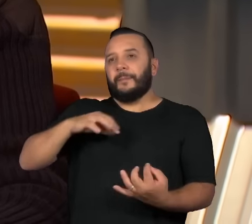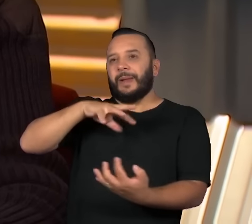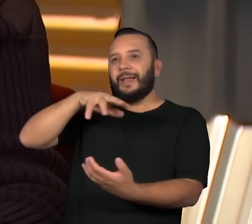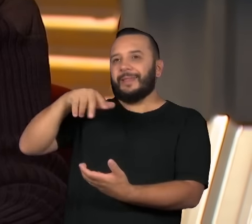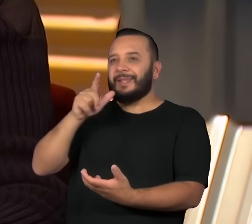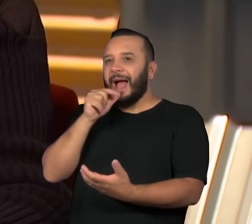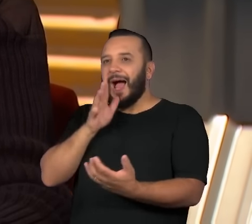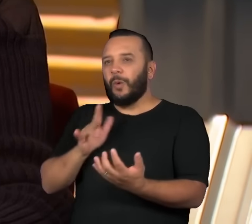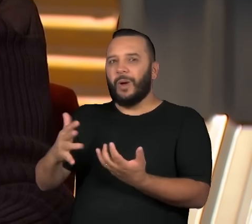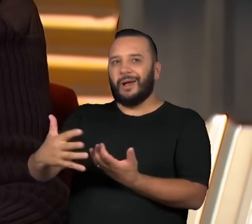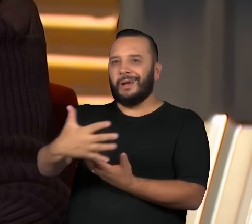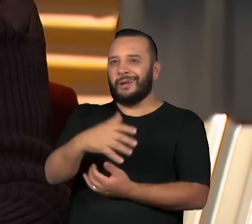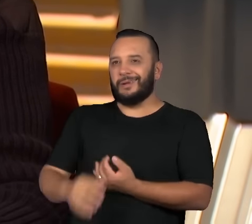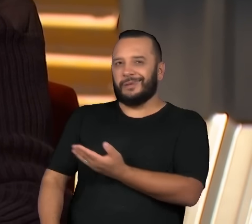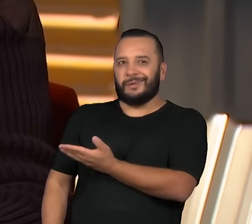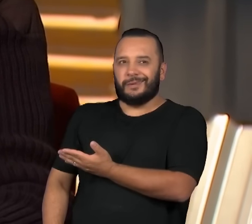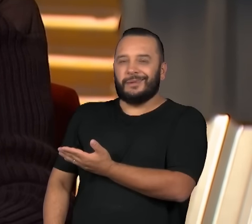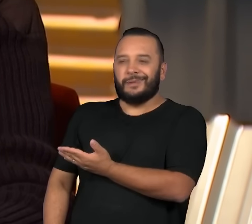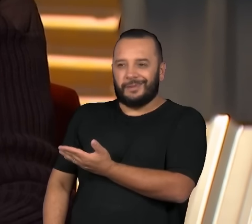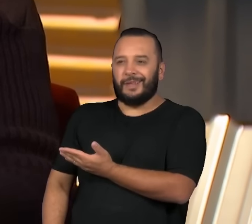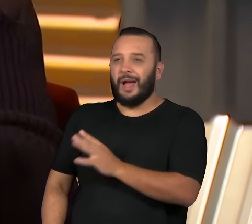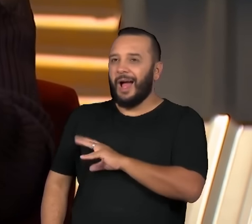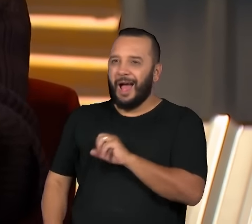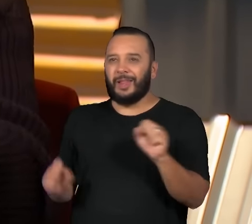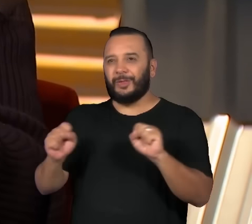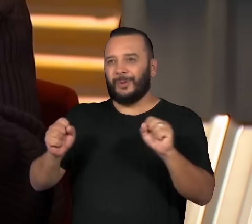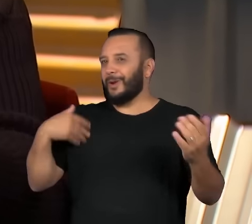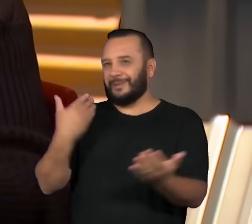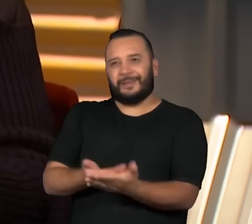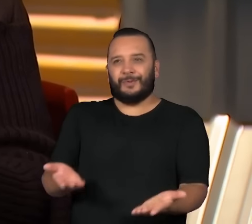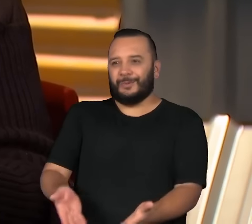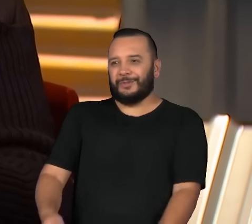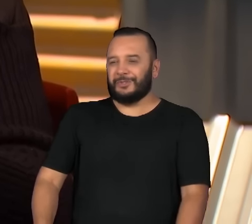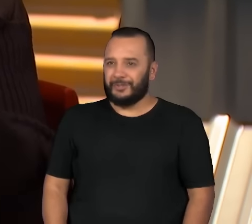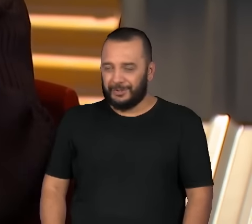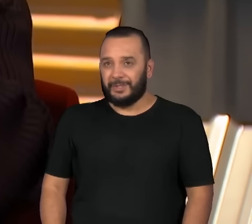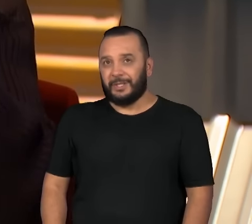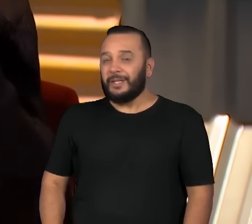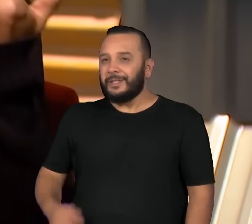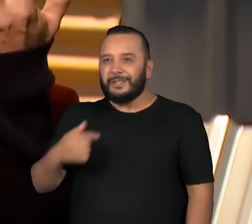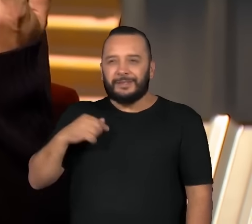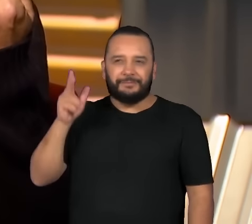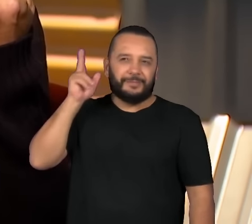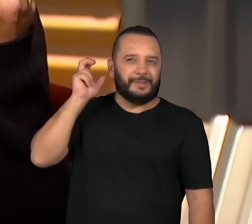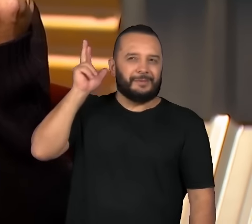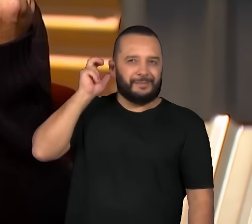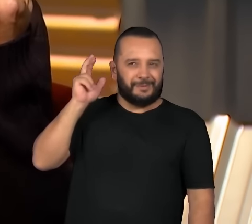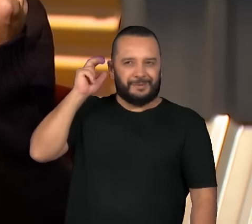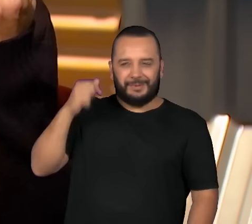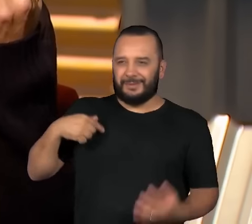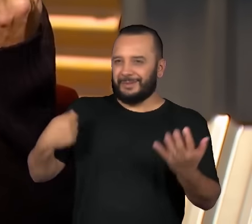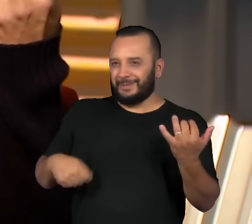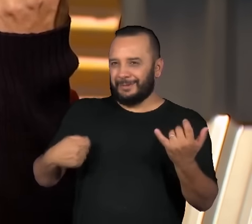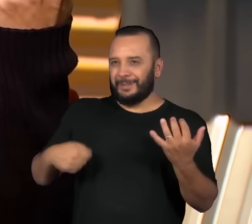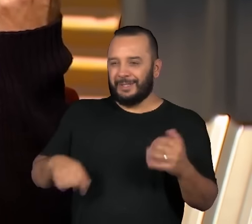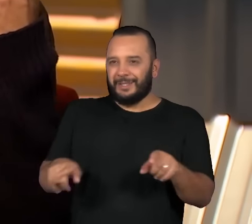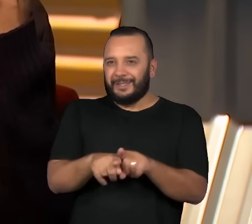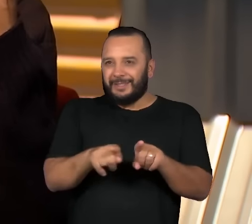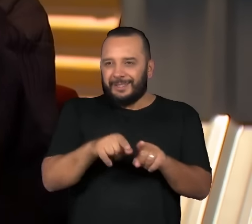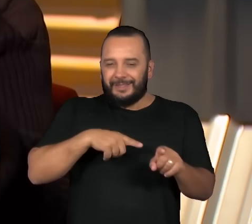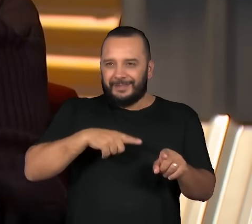Sensacional, música que eu adoro até hoje, assim. E a partir dali fui, né, muito de ouvido também, né, colocando a fita cassete